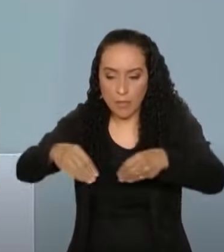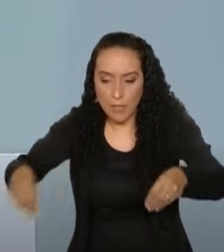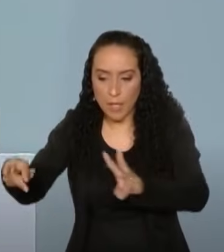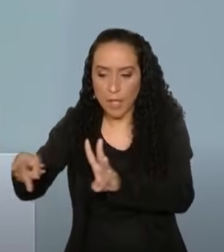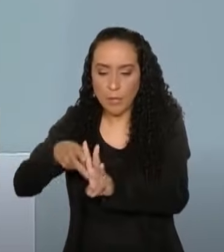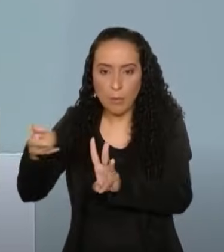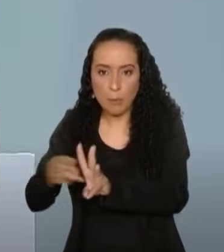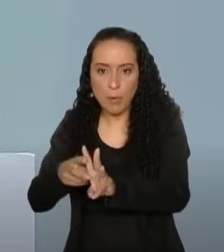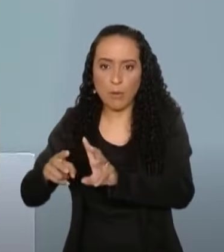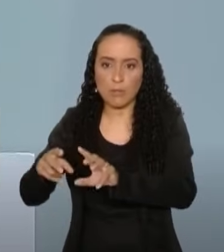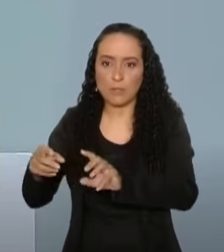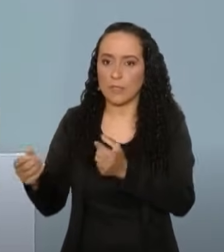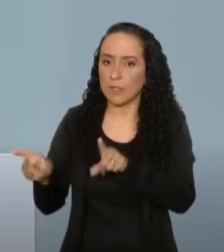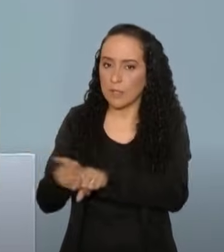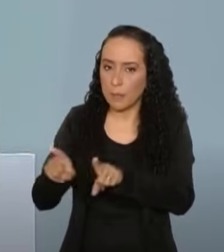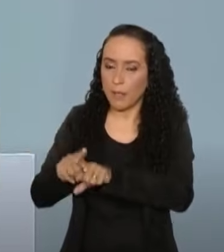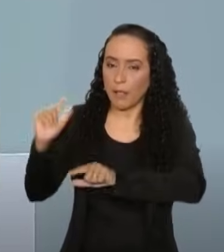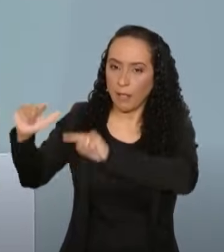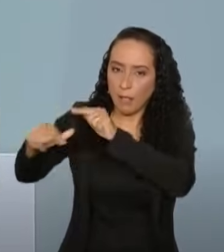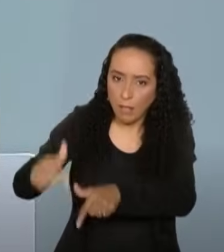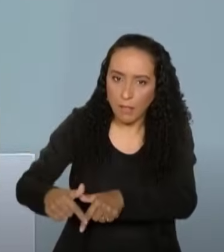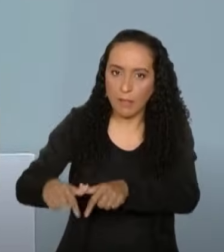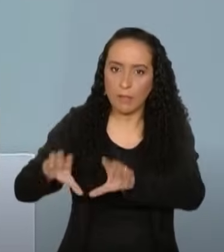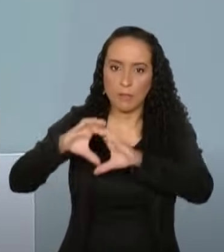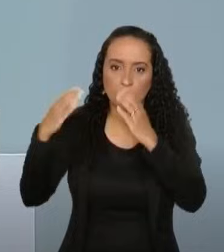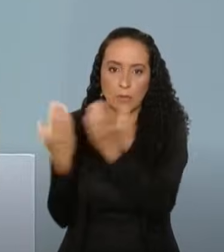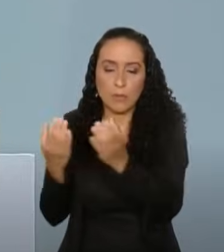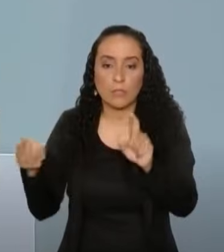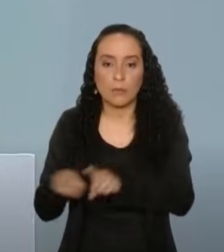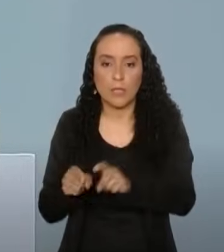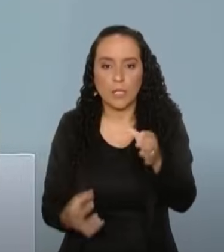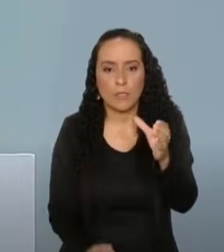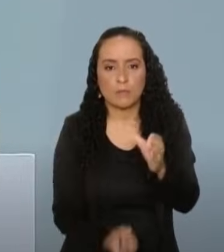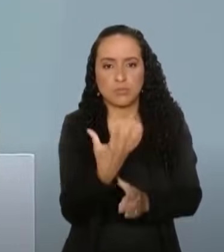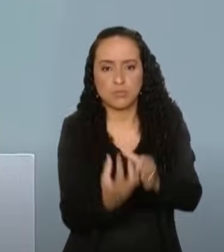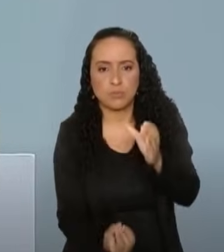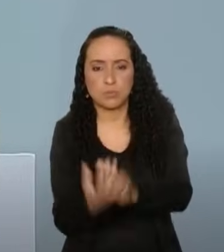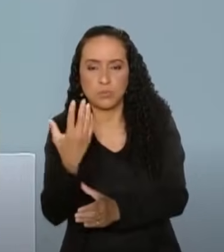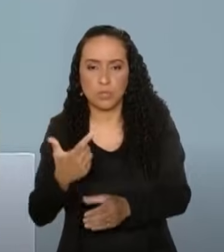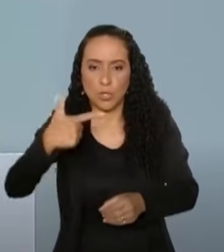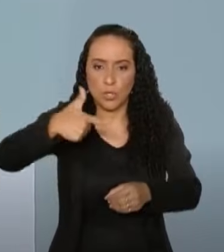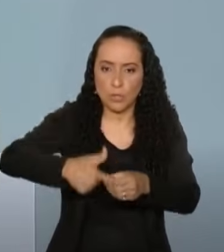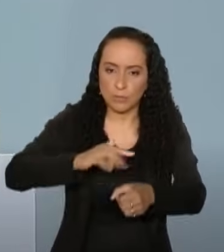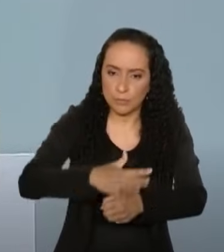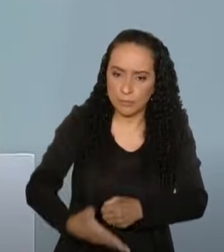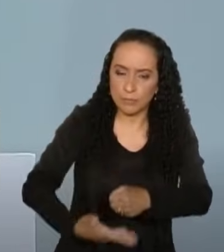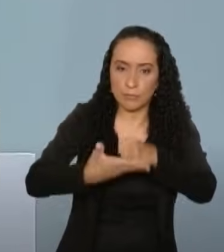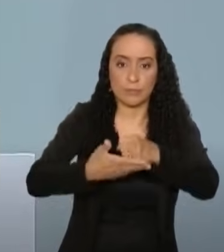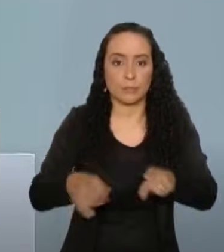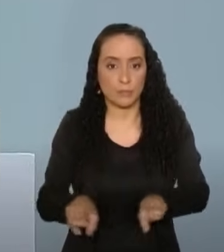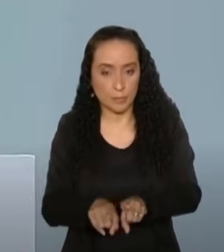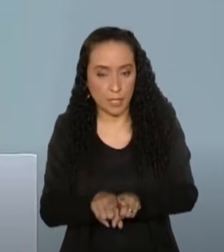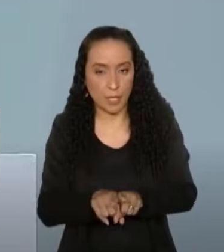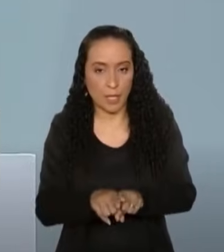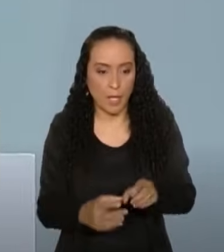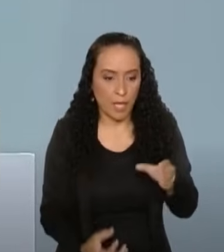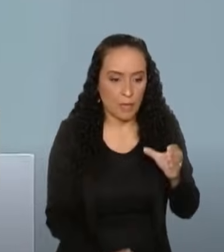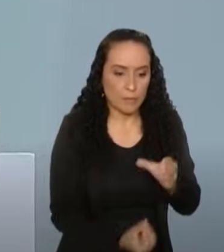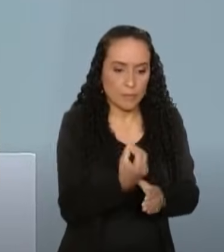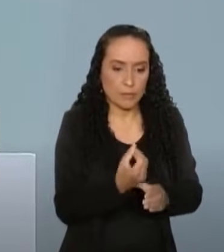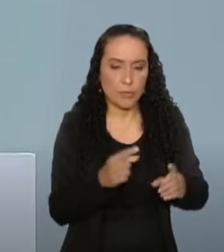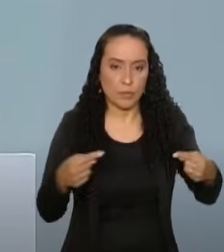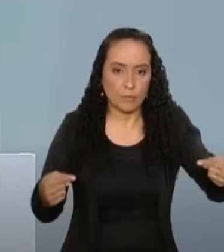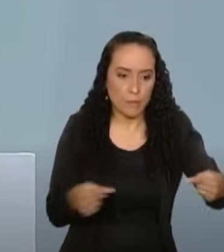e tradicionais, a quadruplicação da produção de combustíveis sustentáveis, a criação de